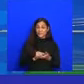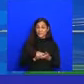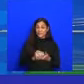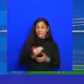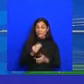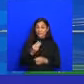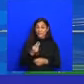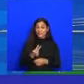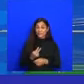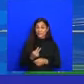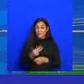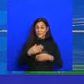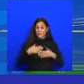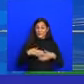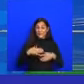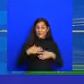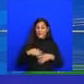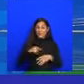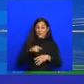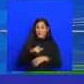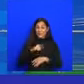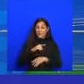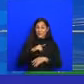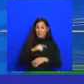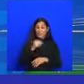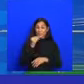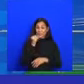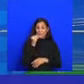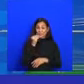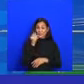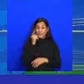calma você ainda tem chances